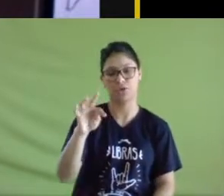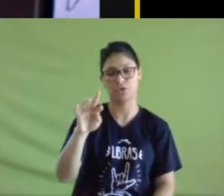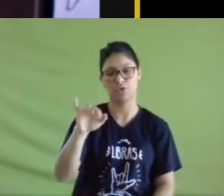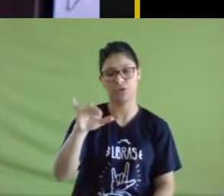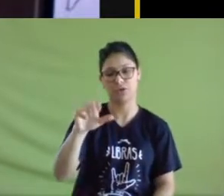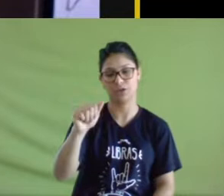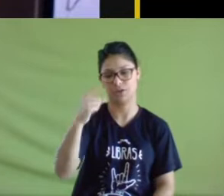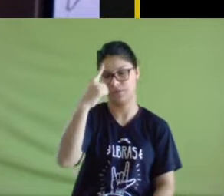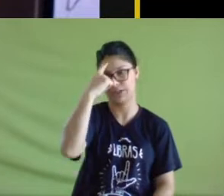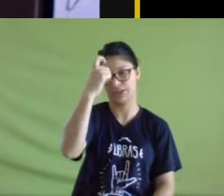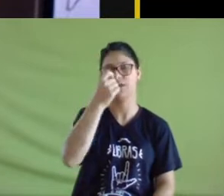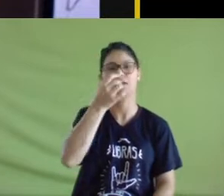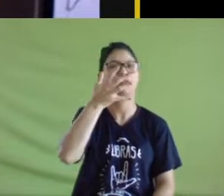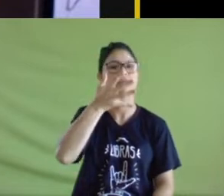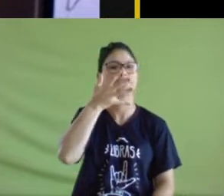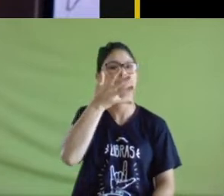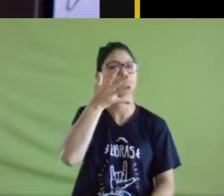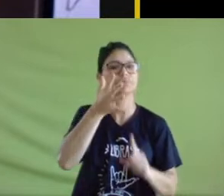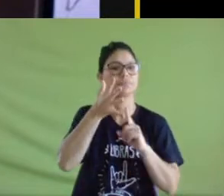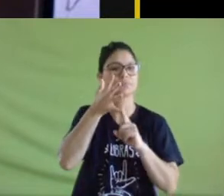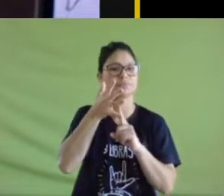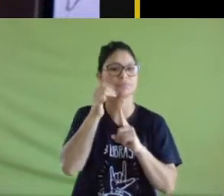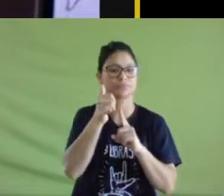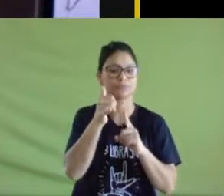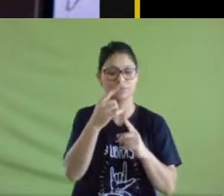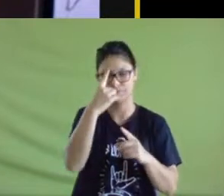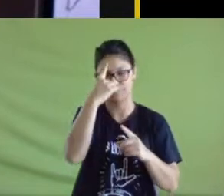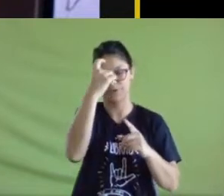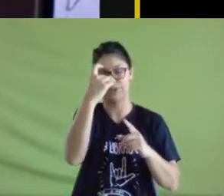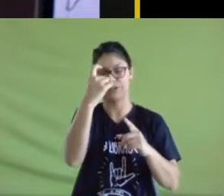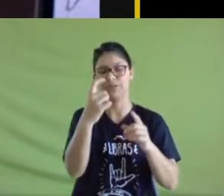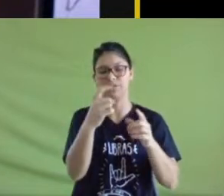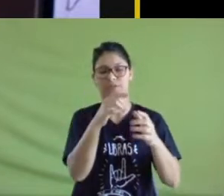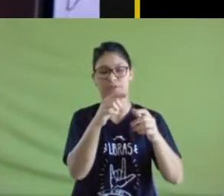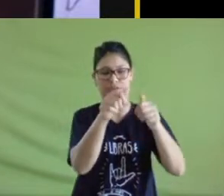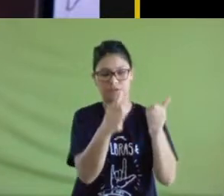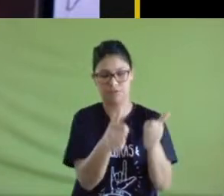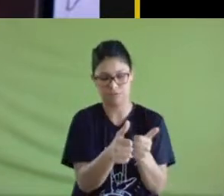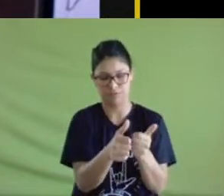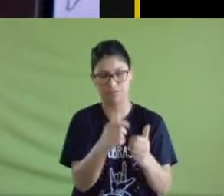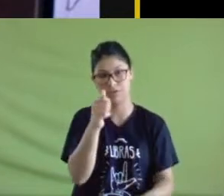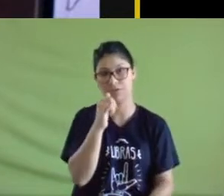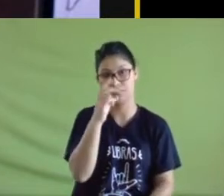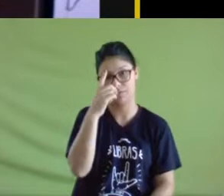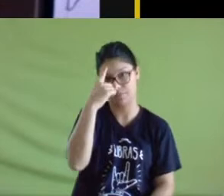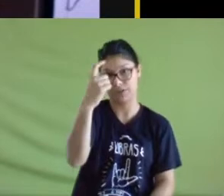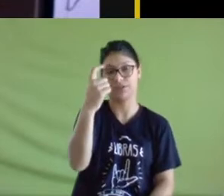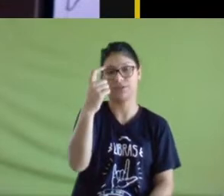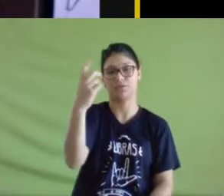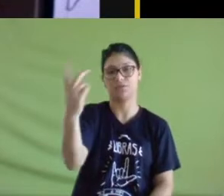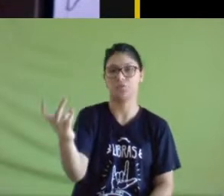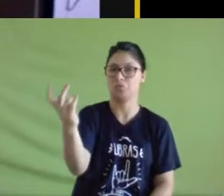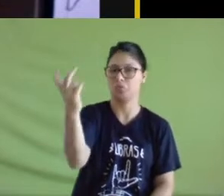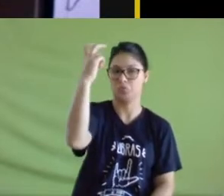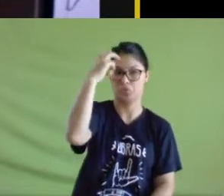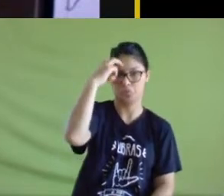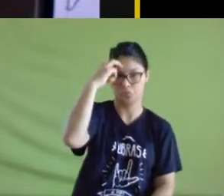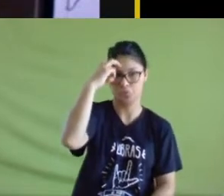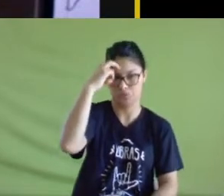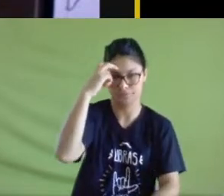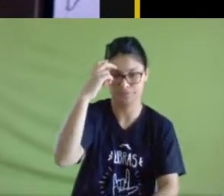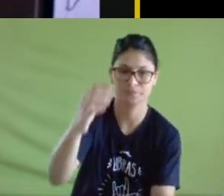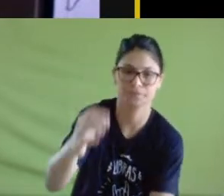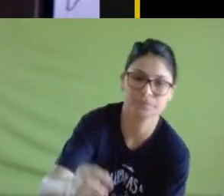um discurso, a invenção de uma imagem, a invenção de uma pintura, qualquer coisa assim,